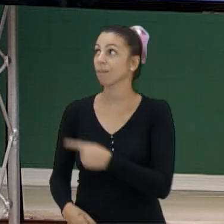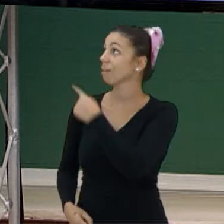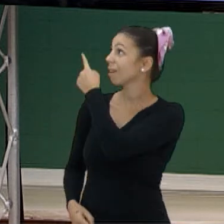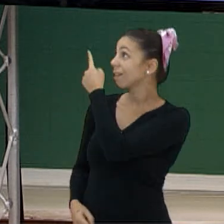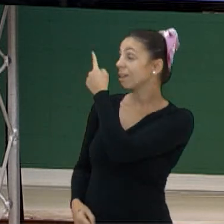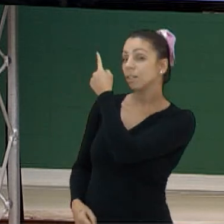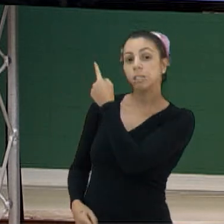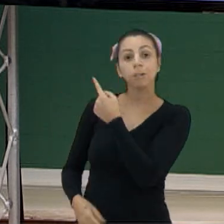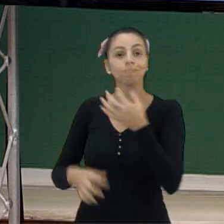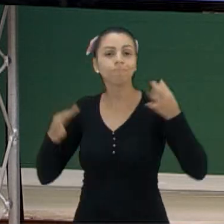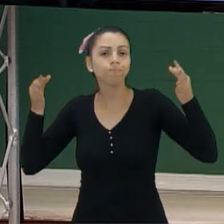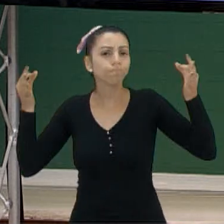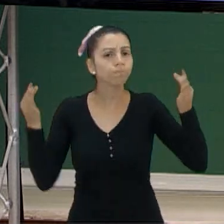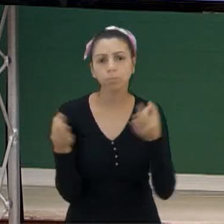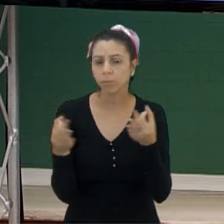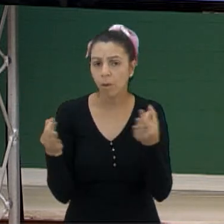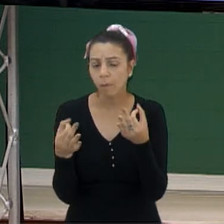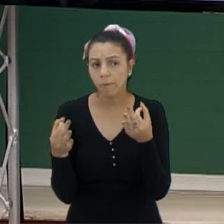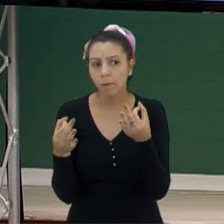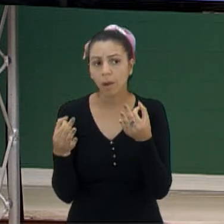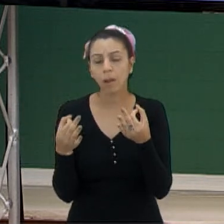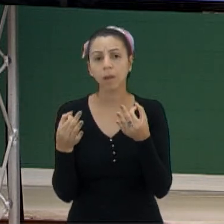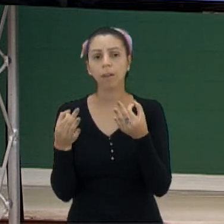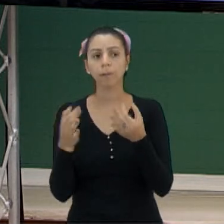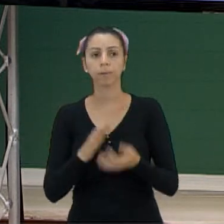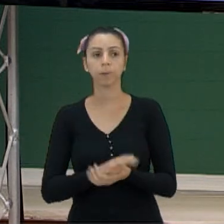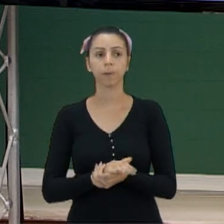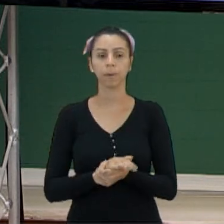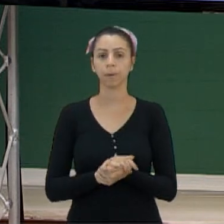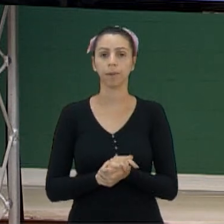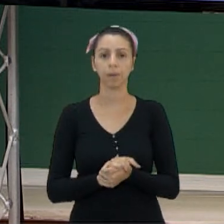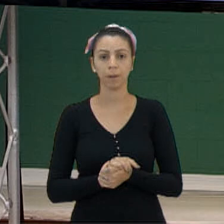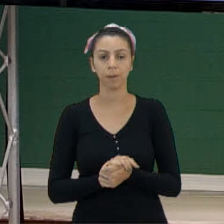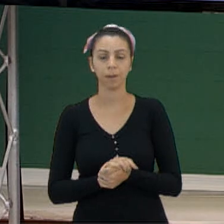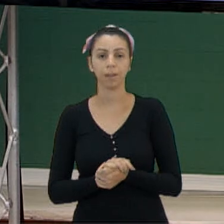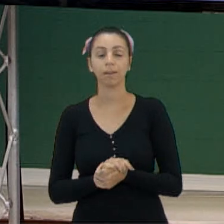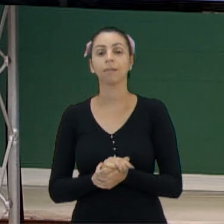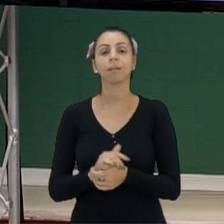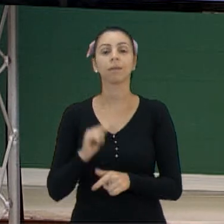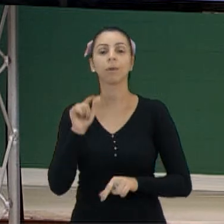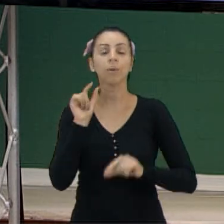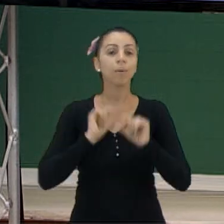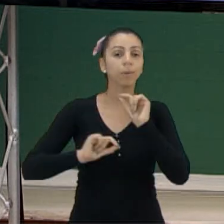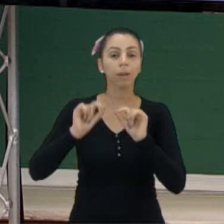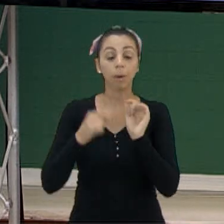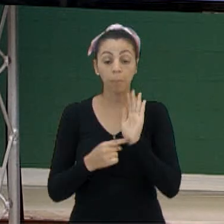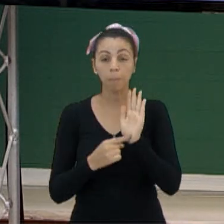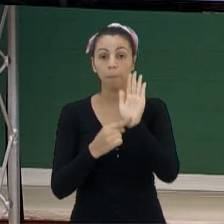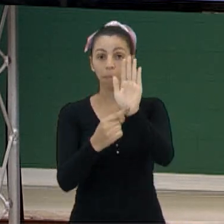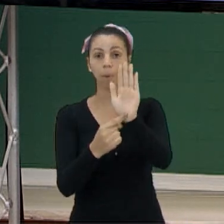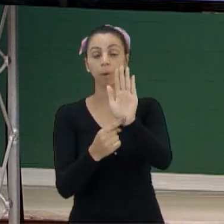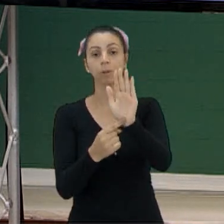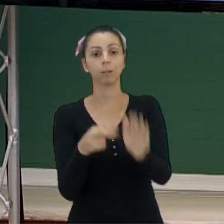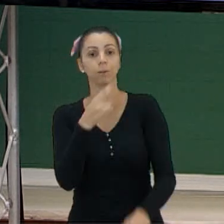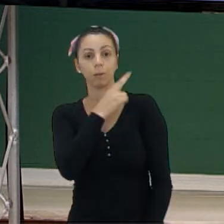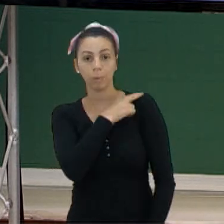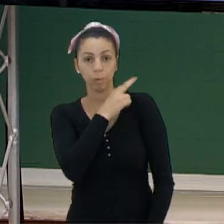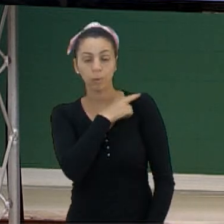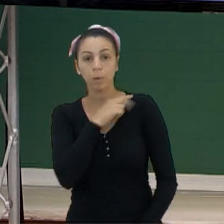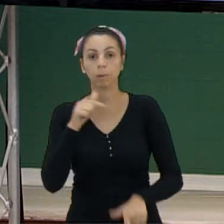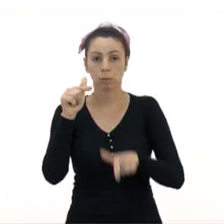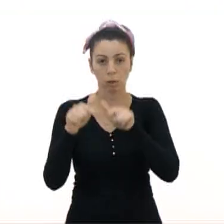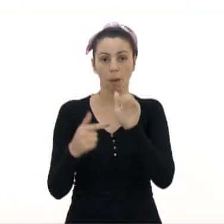ao maneirismo. Lembra que eu dei uma breve pincelada no maneirismo? A gente trabalha bastante ali, eu cito alguma coisa, no segundo ano do ensino médio,